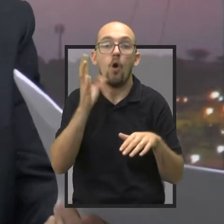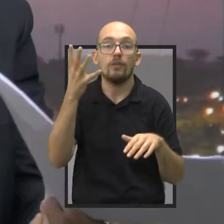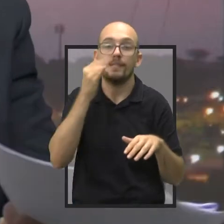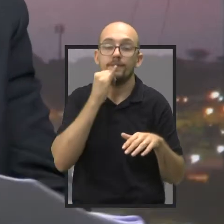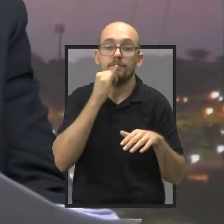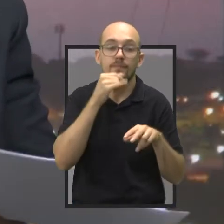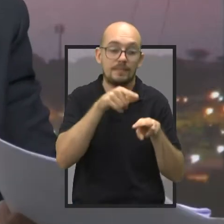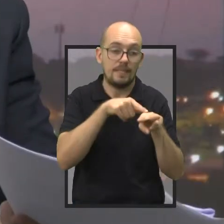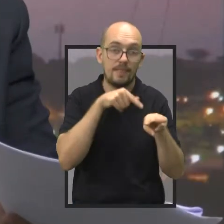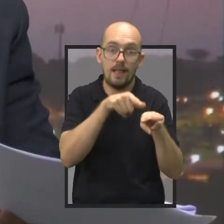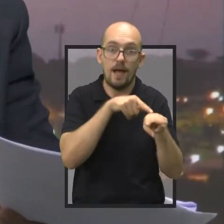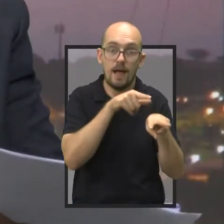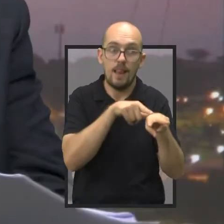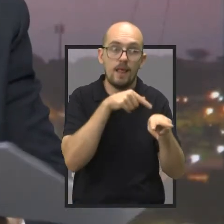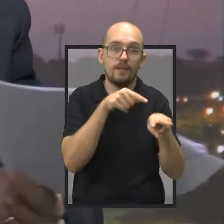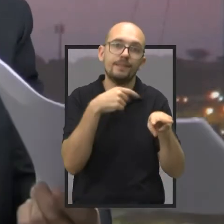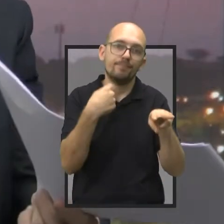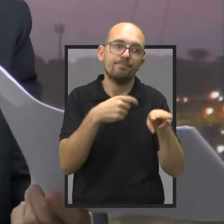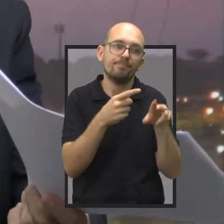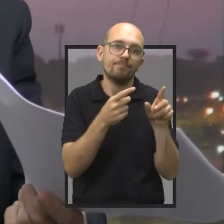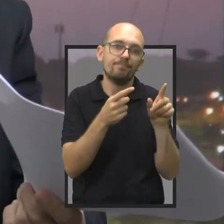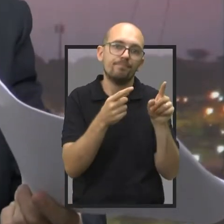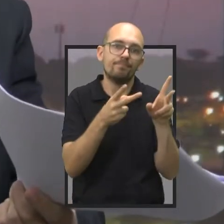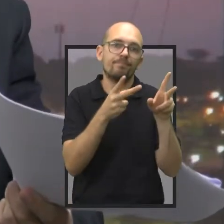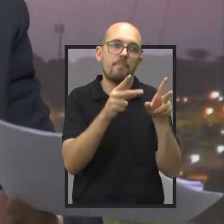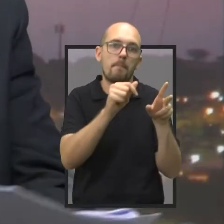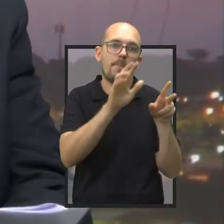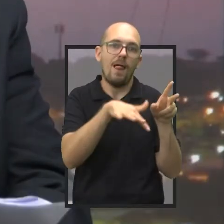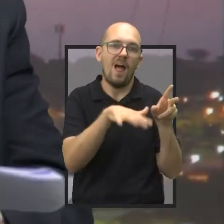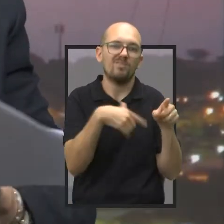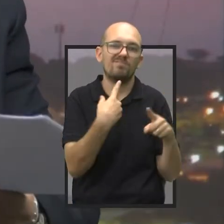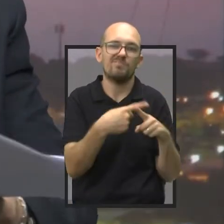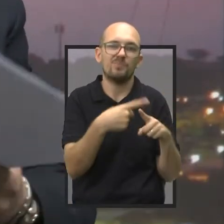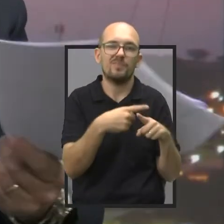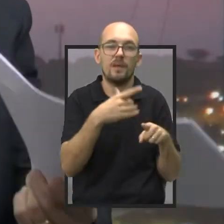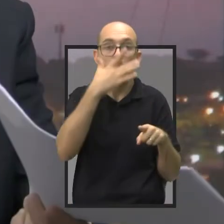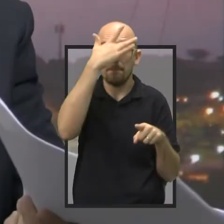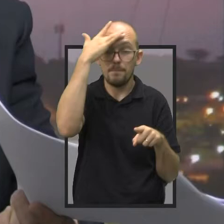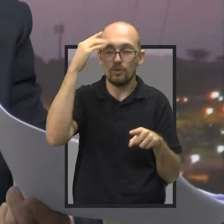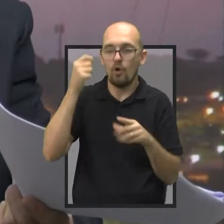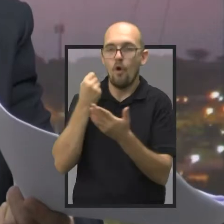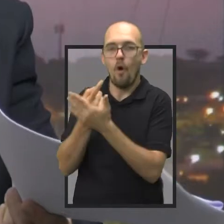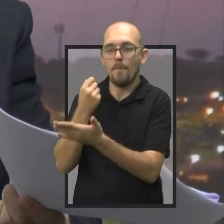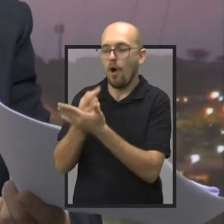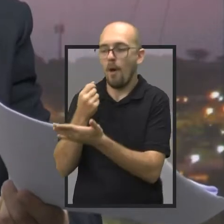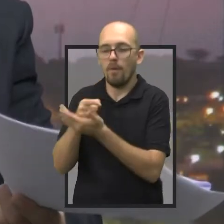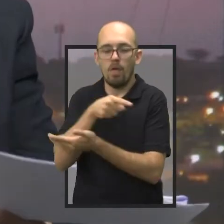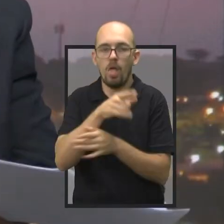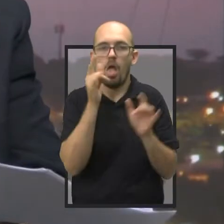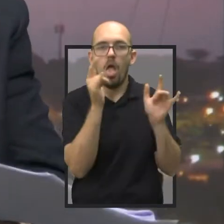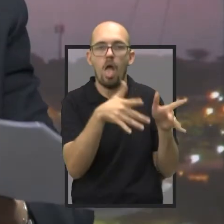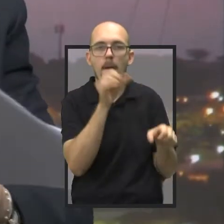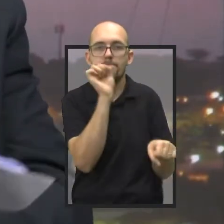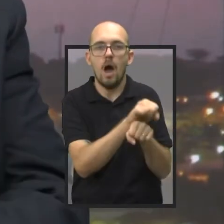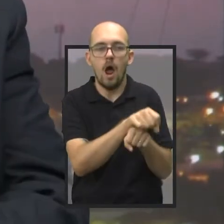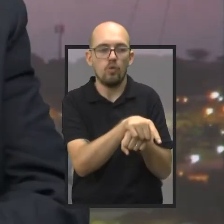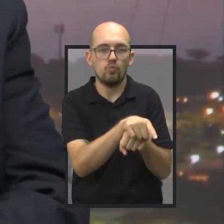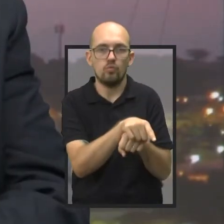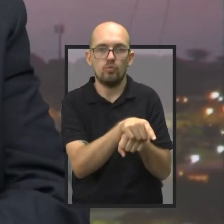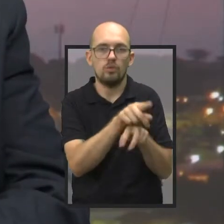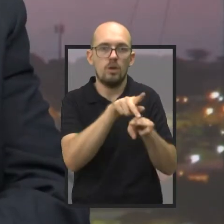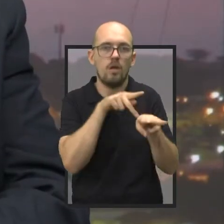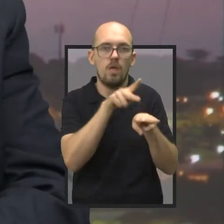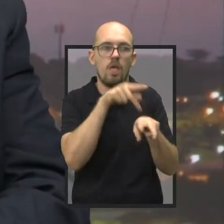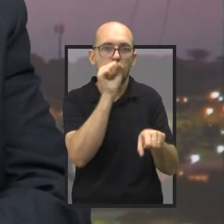o verão? Tem que se fazer uma promoção. Por quê? Porque senão eu vou ficar com aquele produto lá estocado. Então, como que eu gero